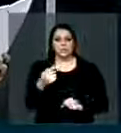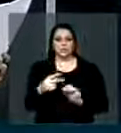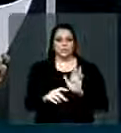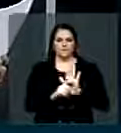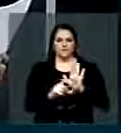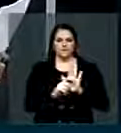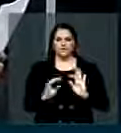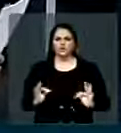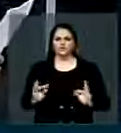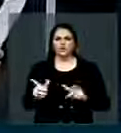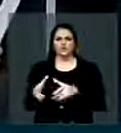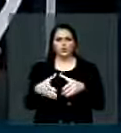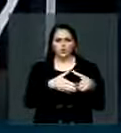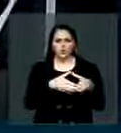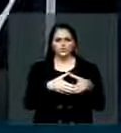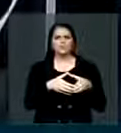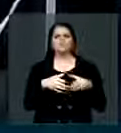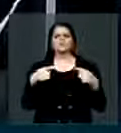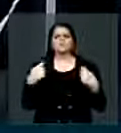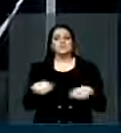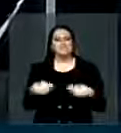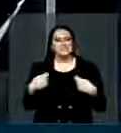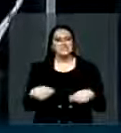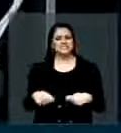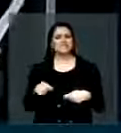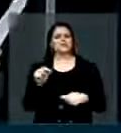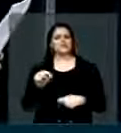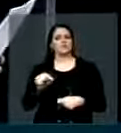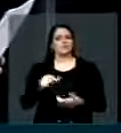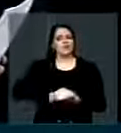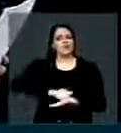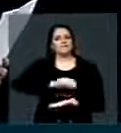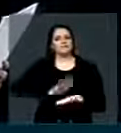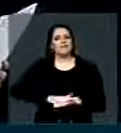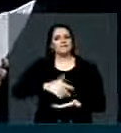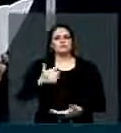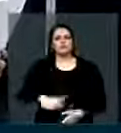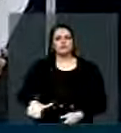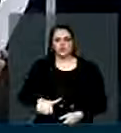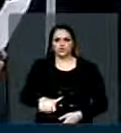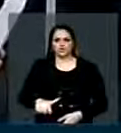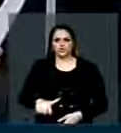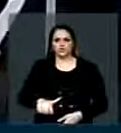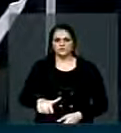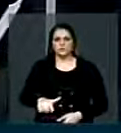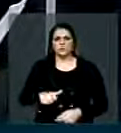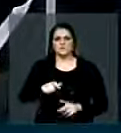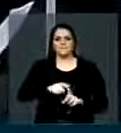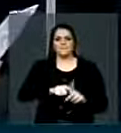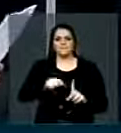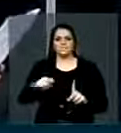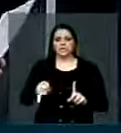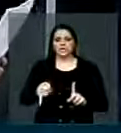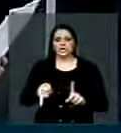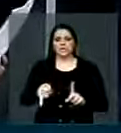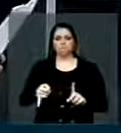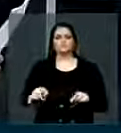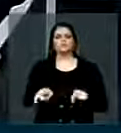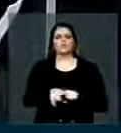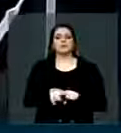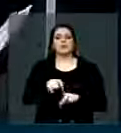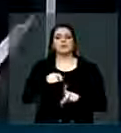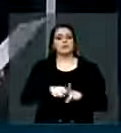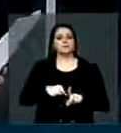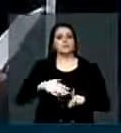toda torcida organizada deverá realizar o recadastramento de seus integrantes dos meses de janeiro e agosto de cada